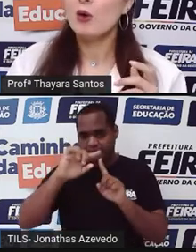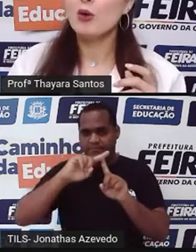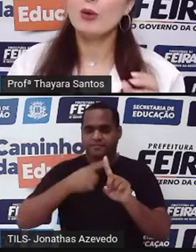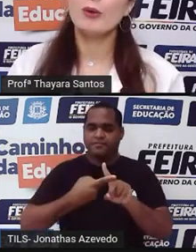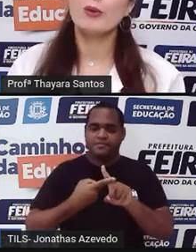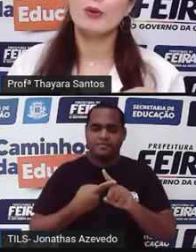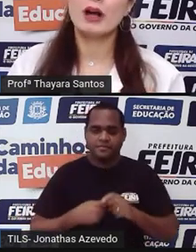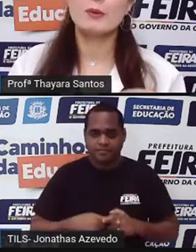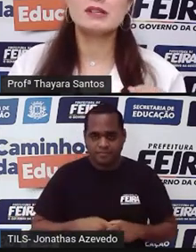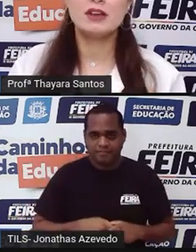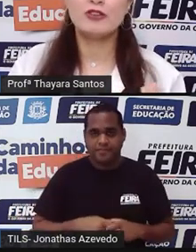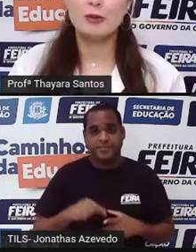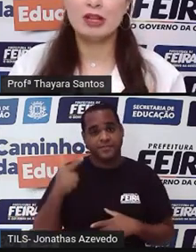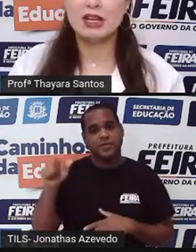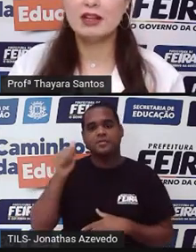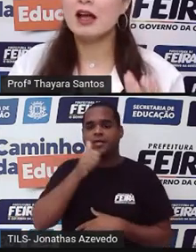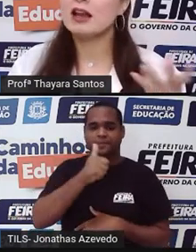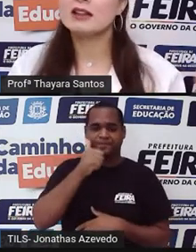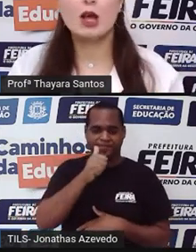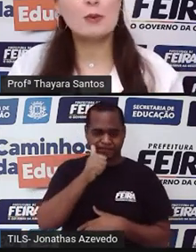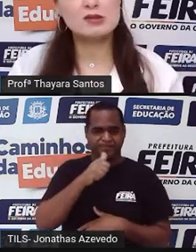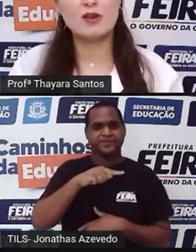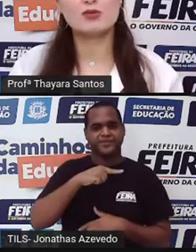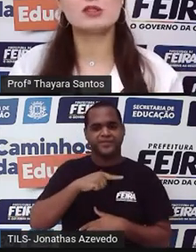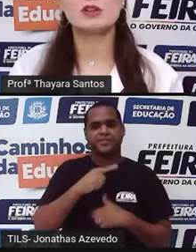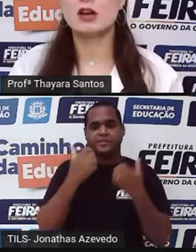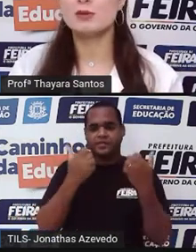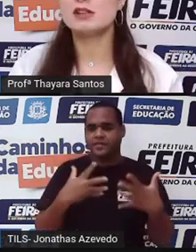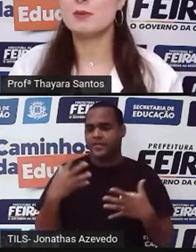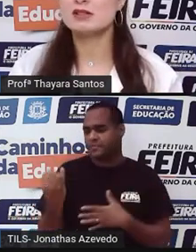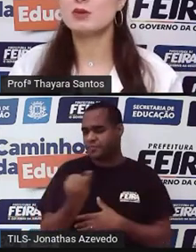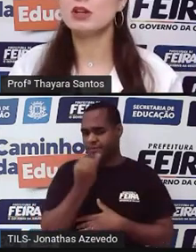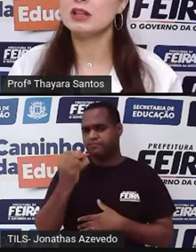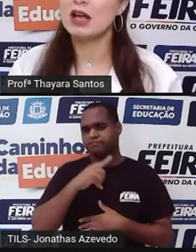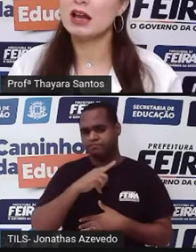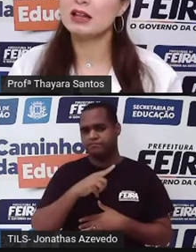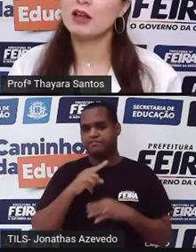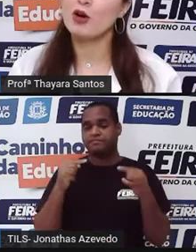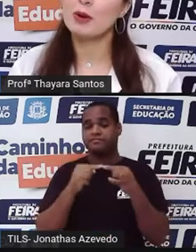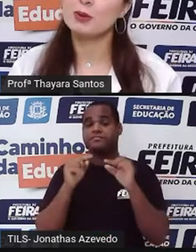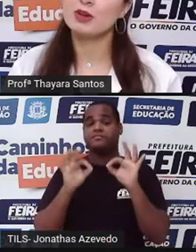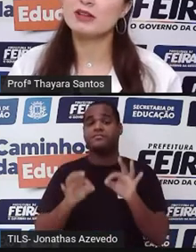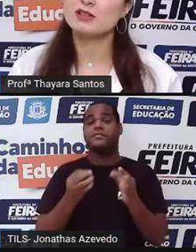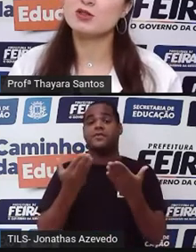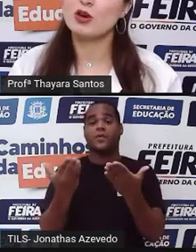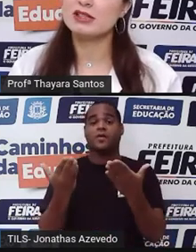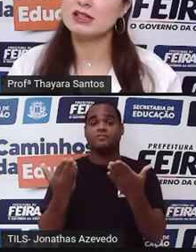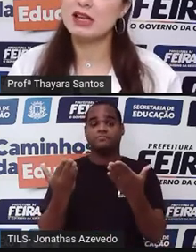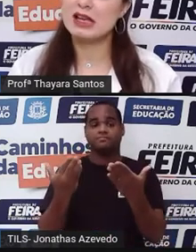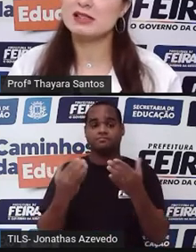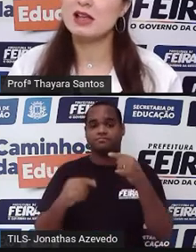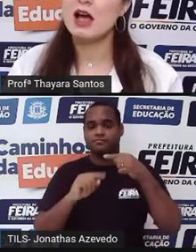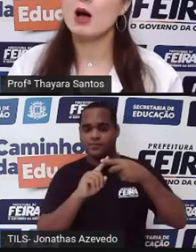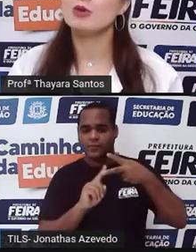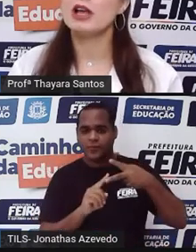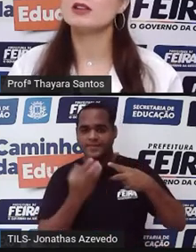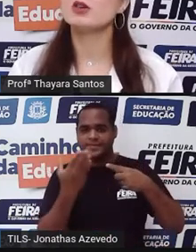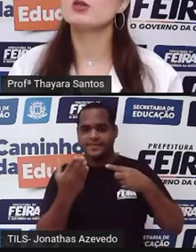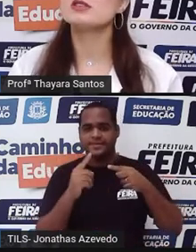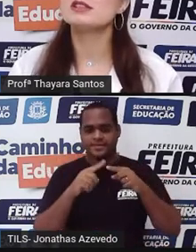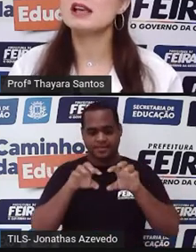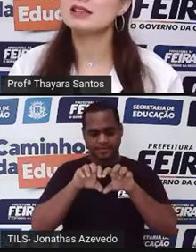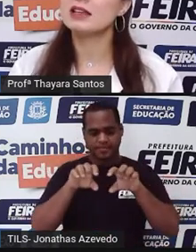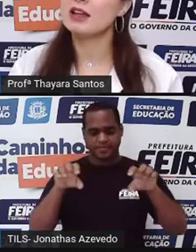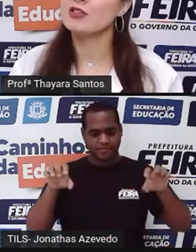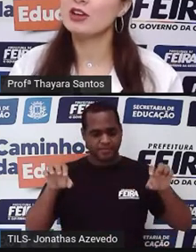o a camisinha feminina ela tem a mesma função da camisinha masculina Ela é formada por esses dois Anéis A